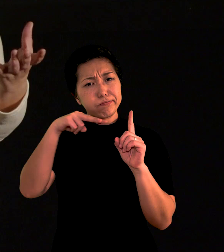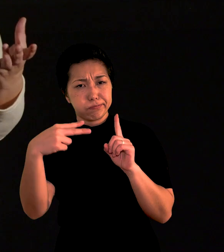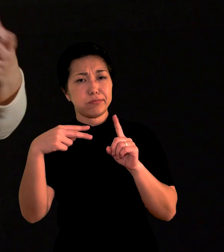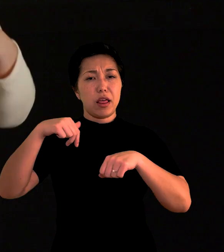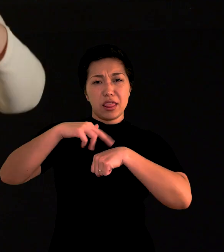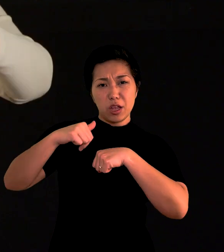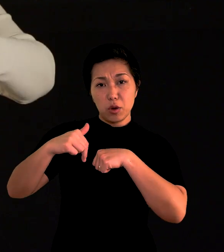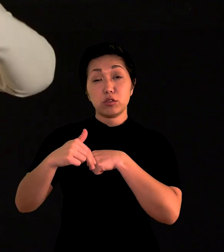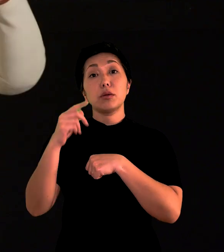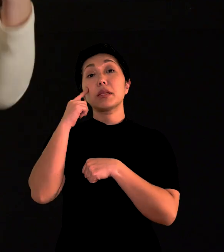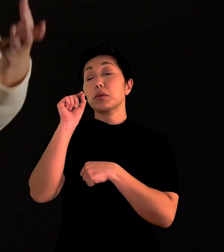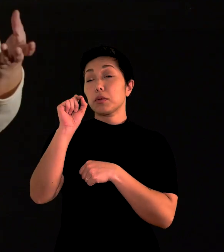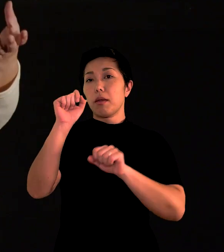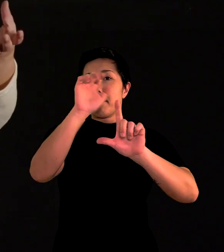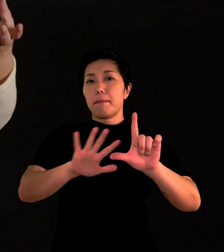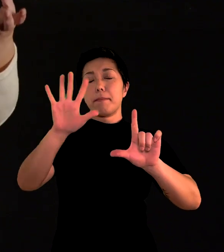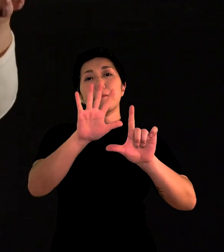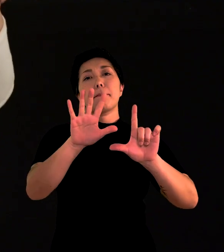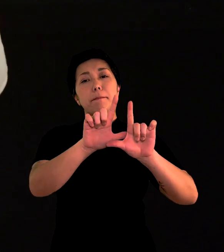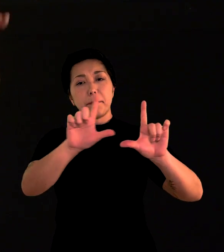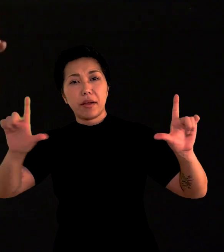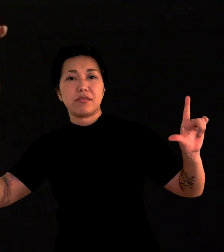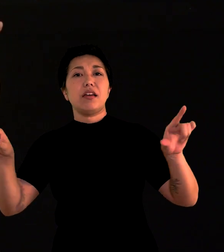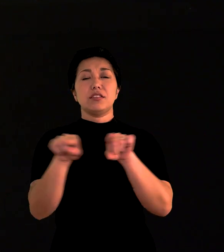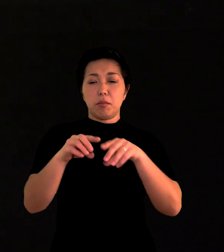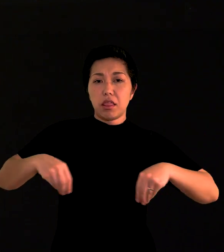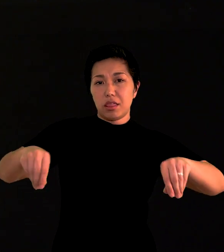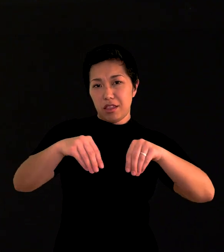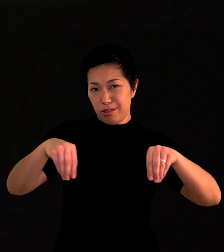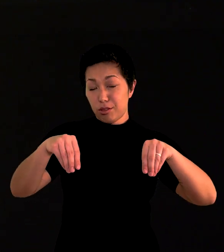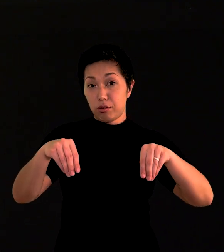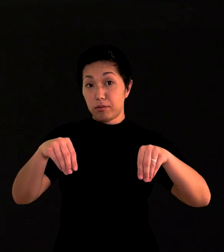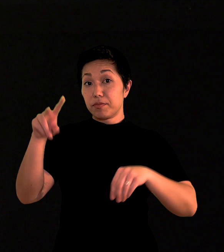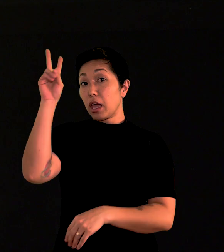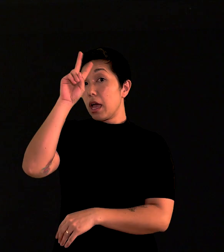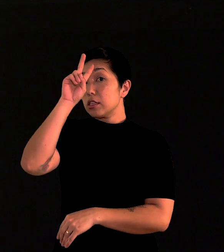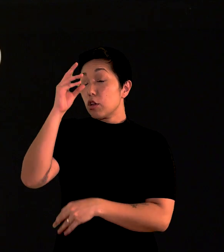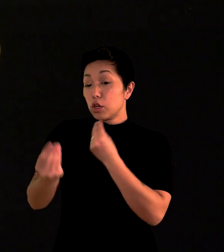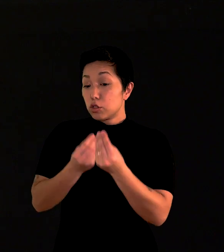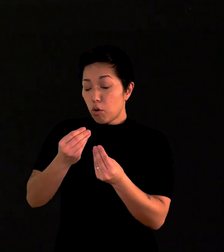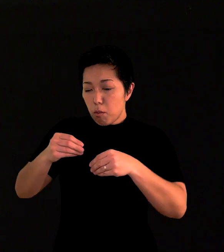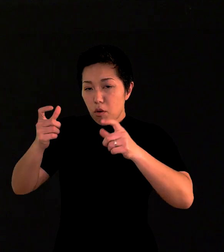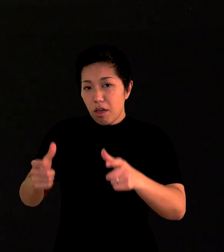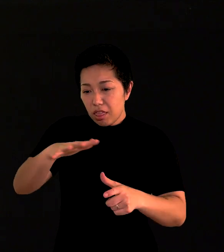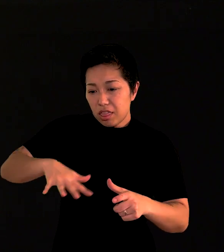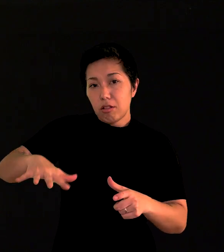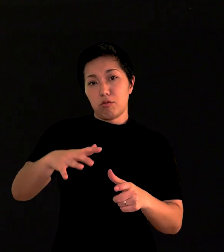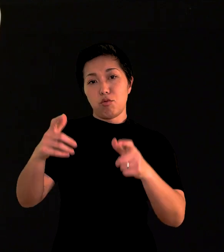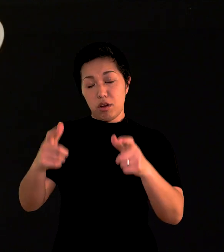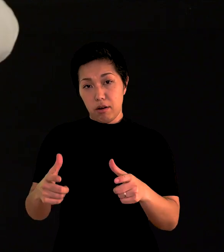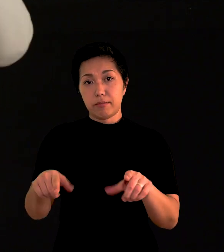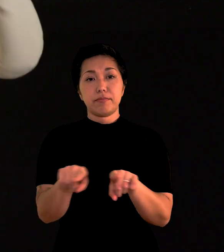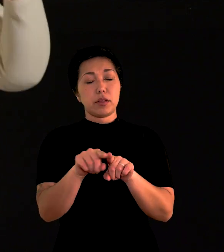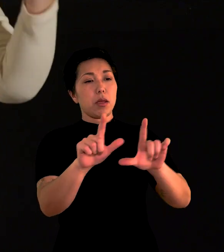da arqueologia, dentro da perspectiva da arqueologia, a questão de paisagem e território. Na questão de território, a